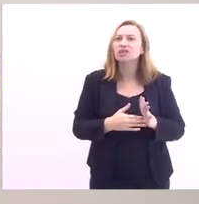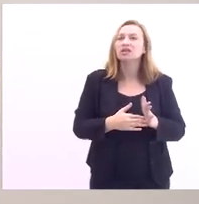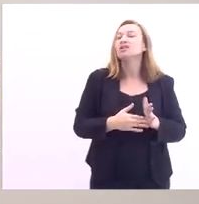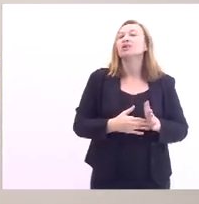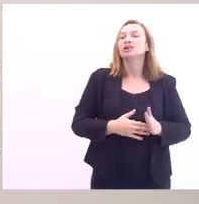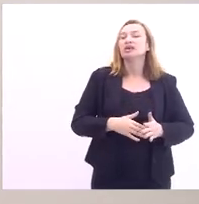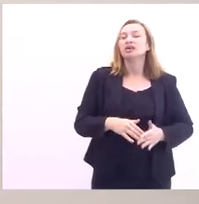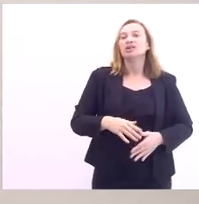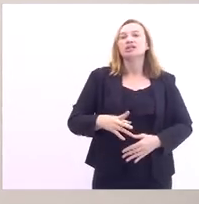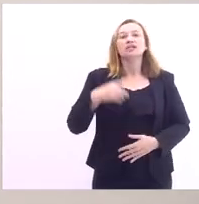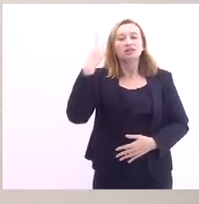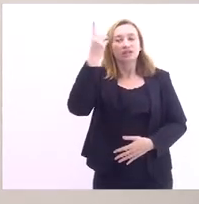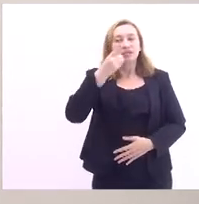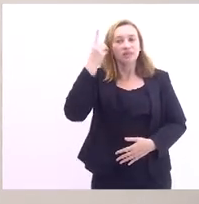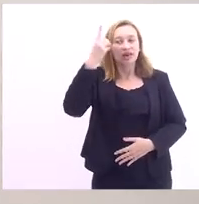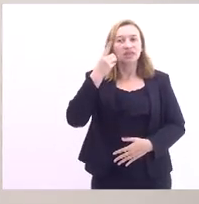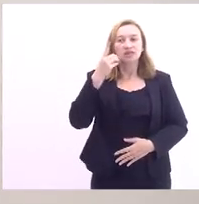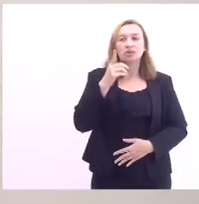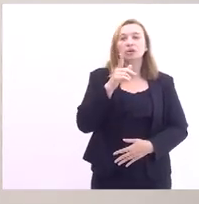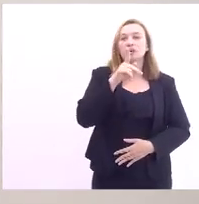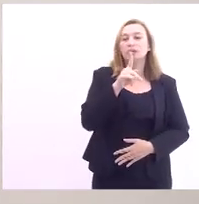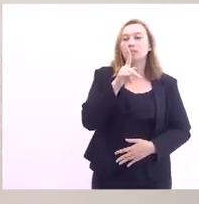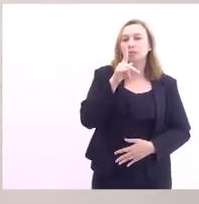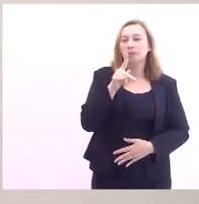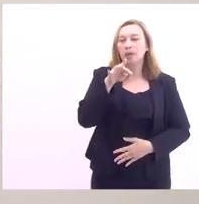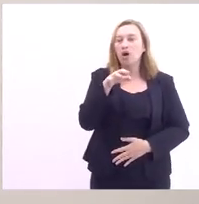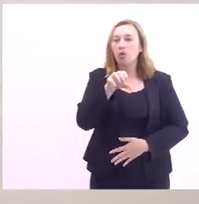Cumprimento o deputado Paulo Ramos, cumprimento a todos da mesa.